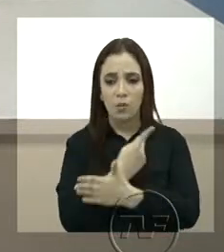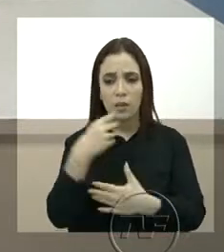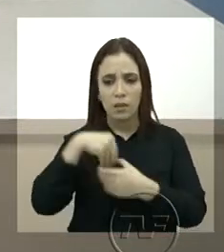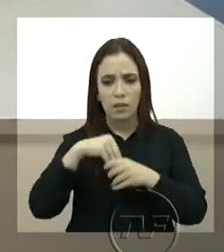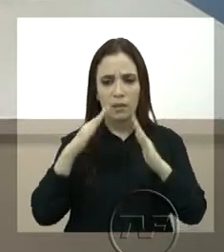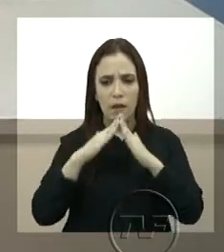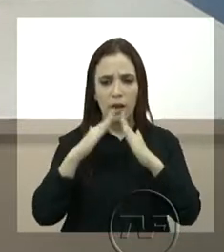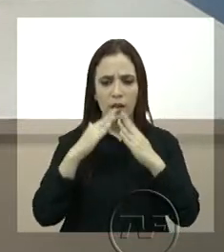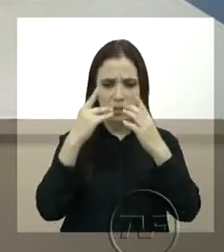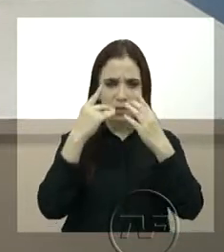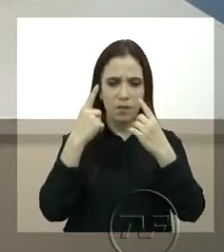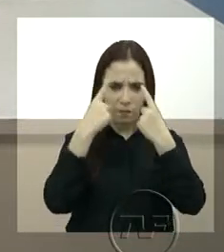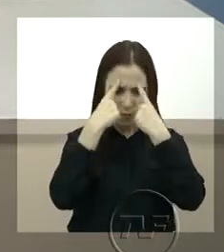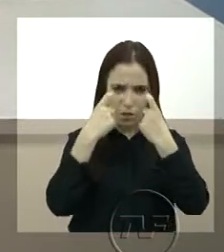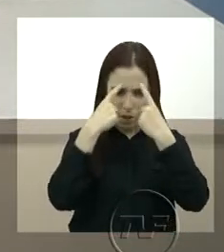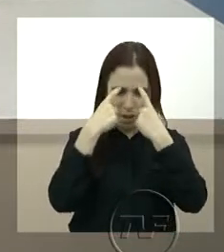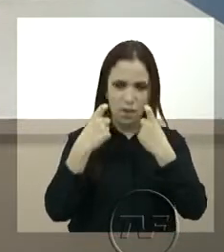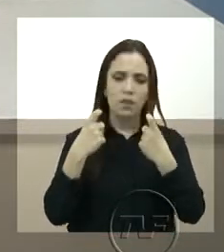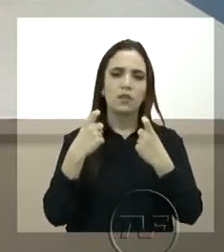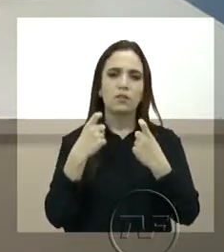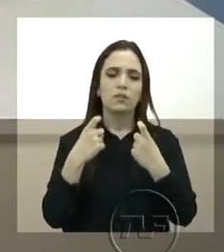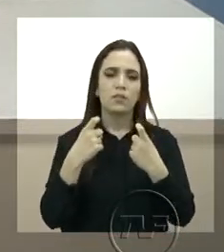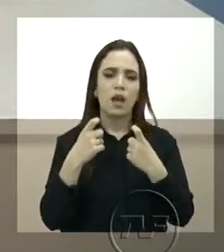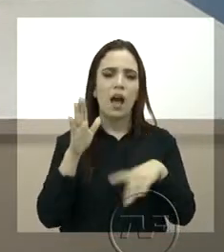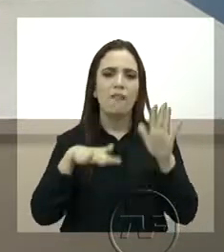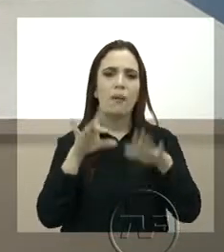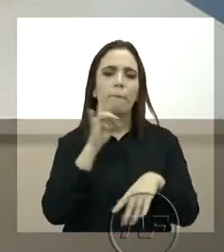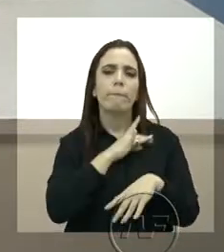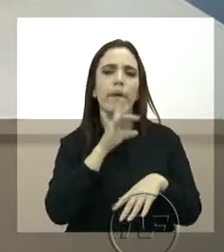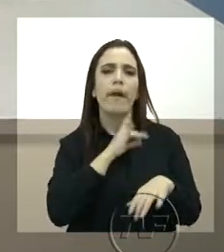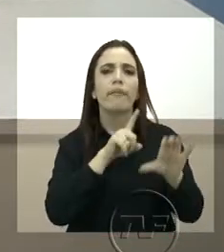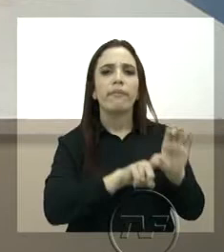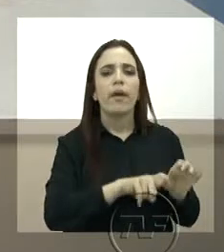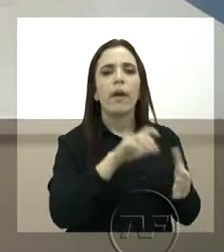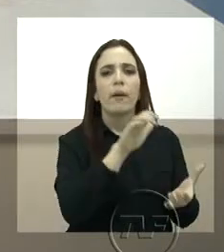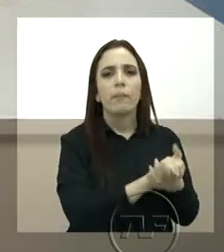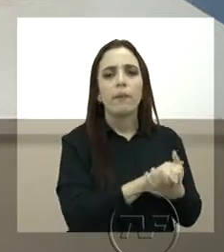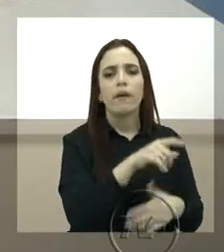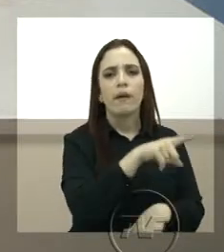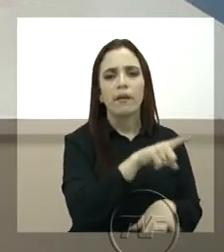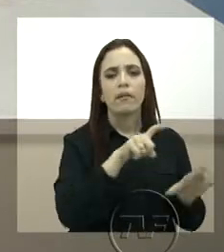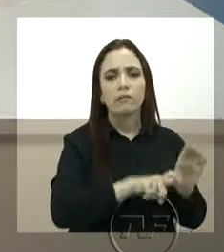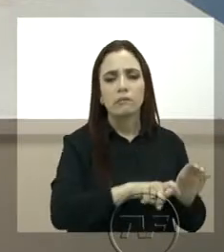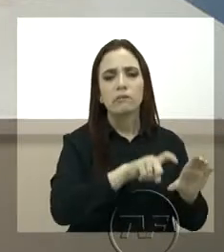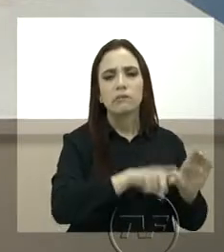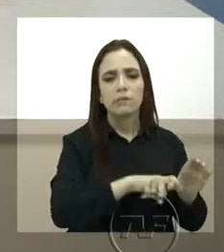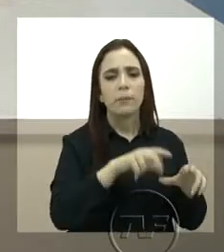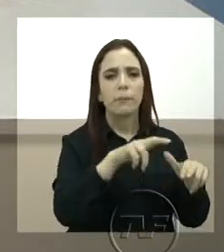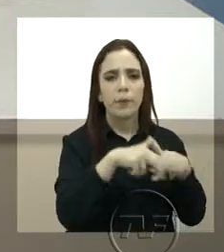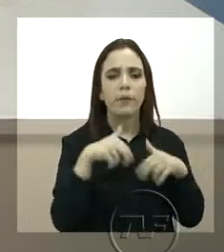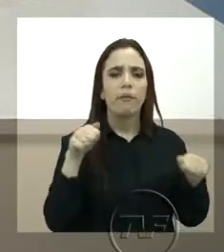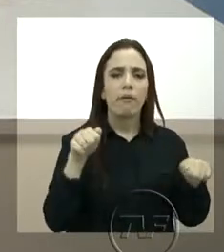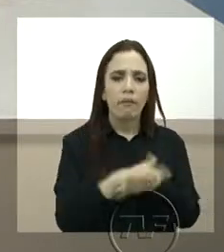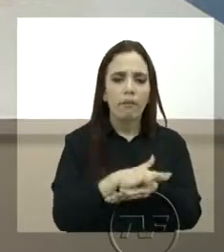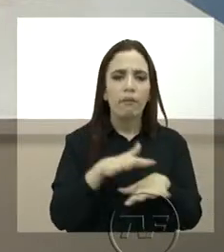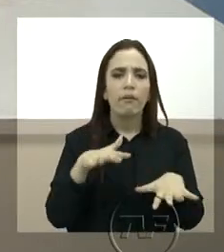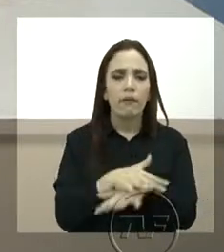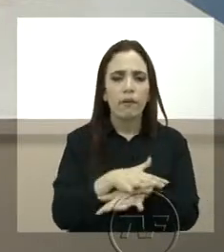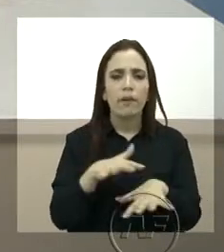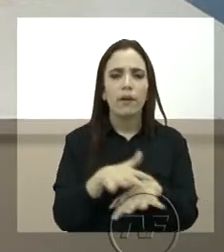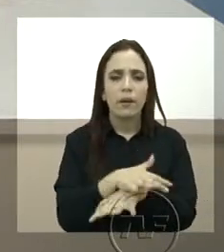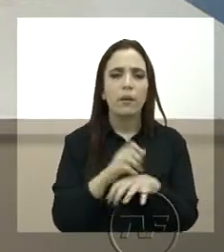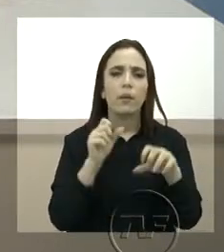está fragilizada, muitas vezes ela não deixa o lar porque tem uma dependência financeira, né, e acaba se submetendo a uma